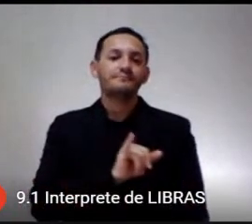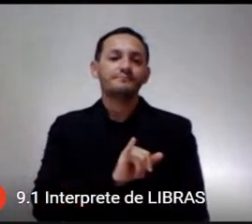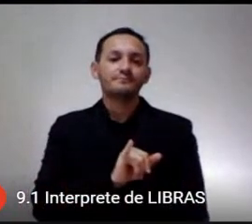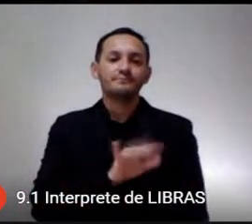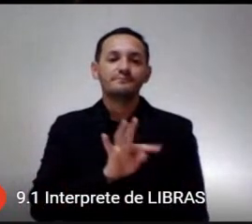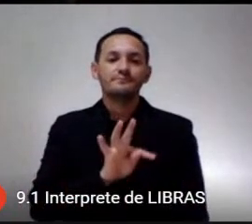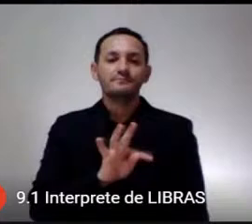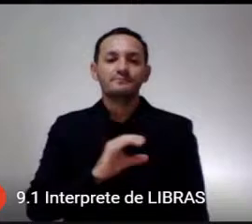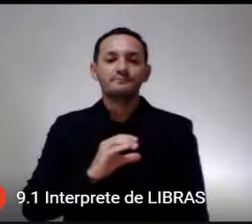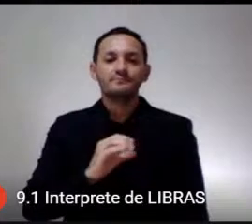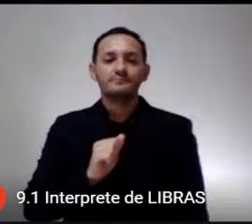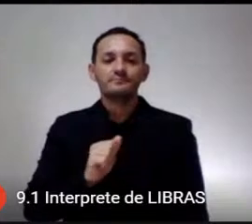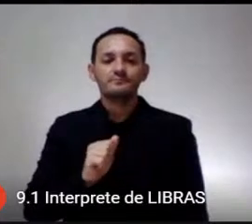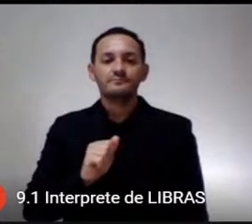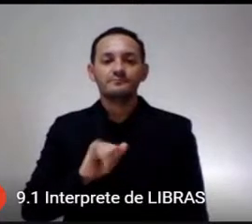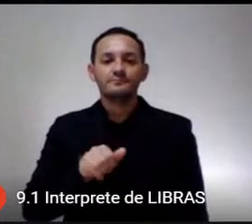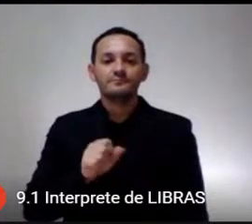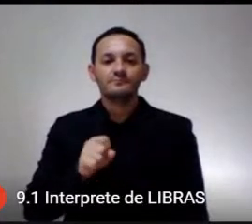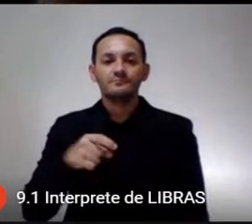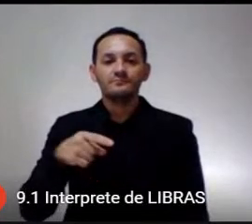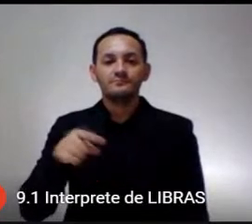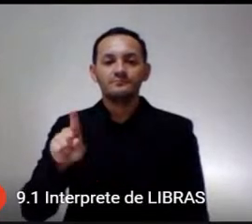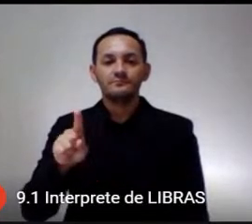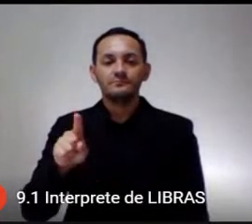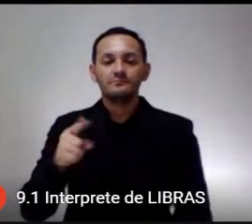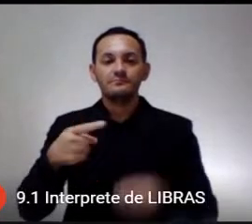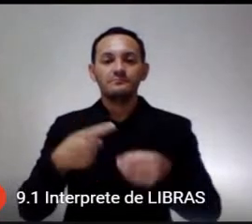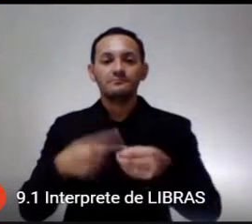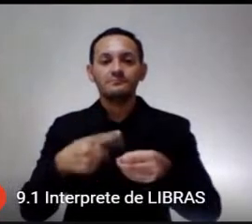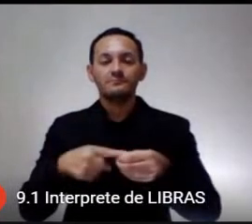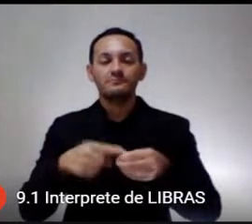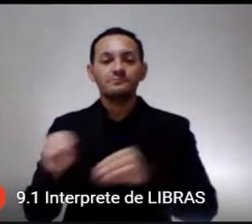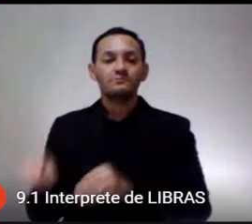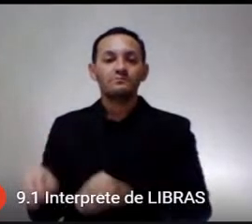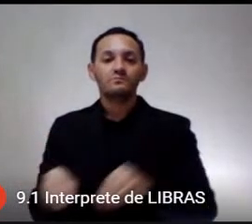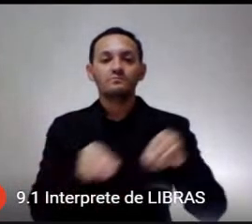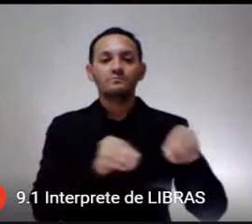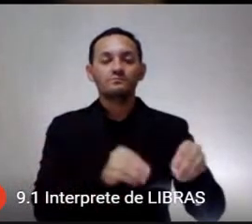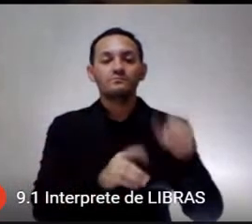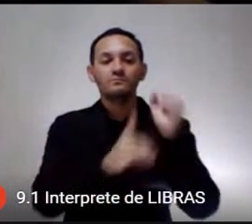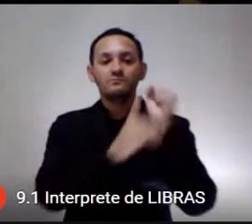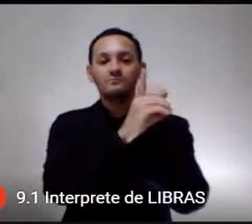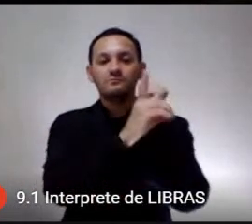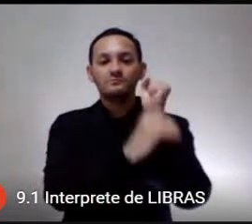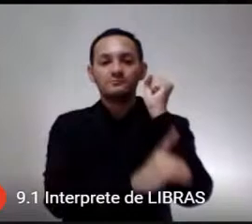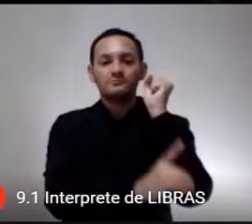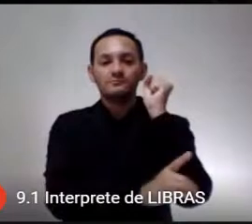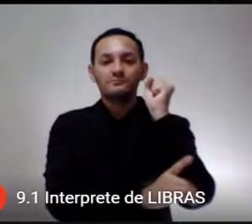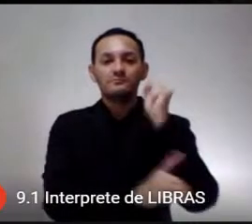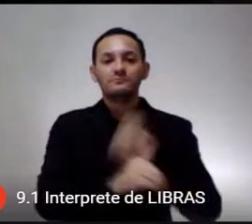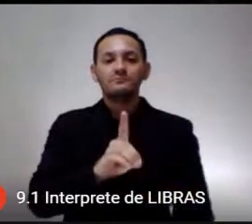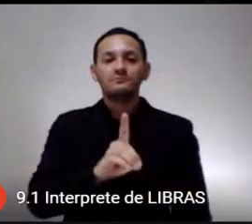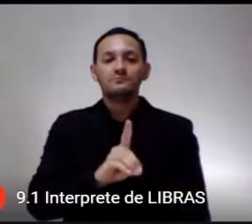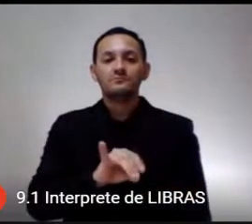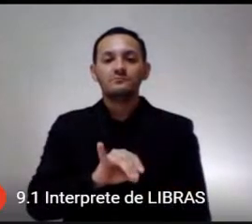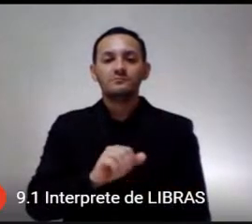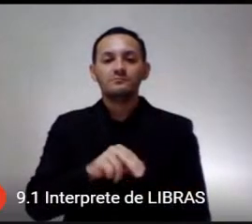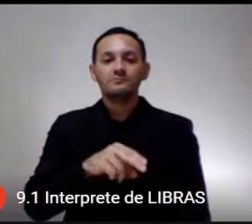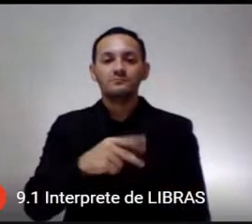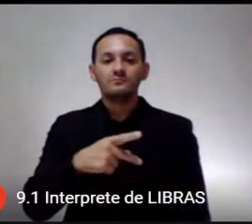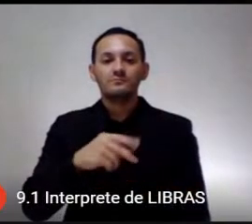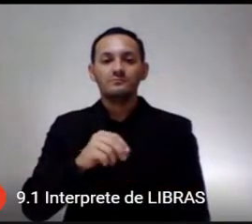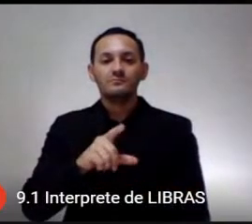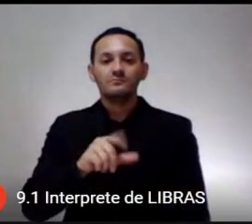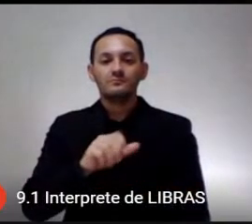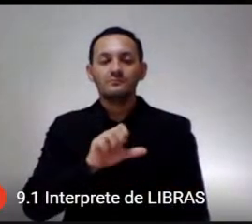foi promovido para a vara civil da comarca de Dianópolis, então, que é a 25ª zona. O meu voto foi no